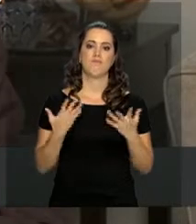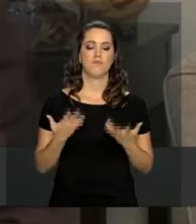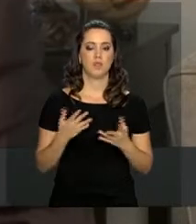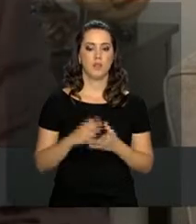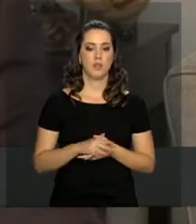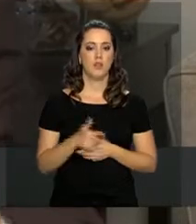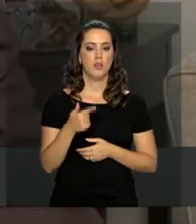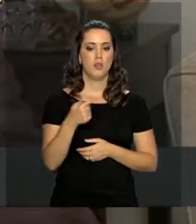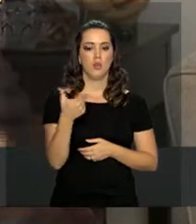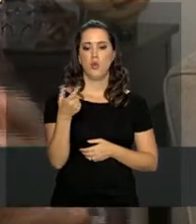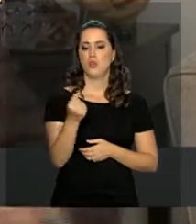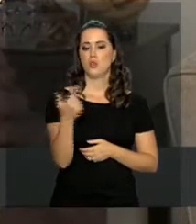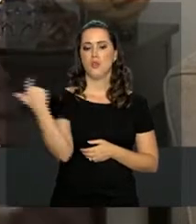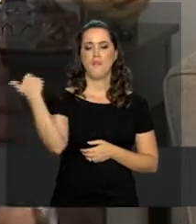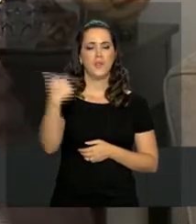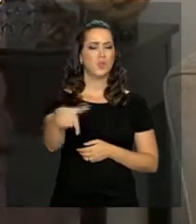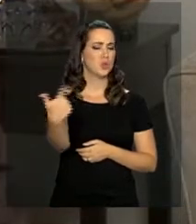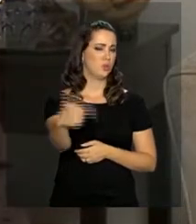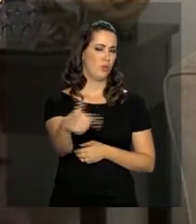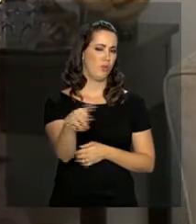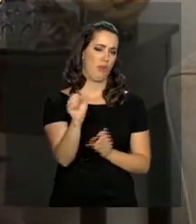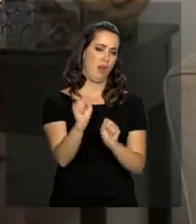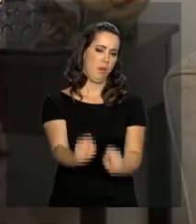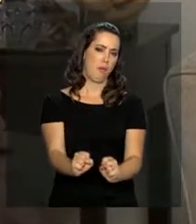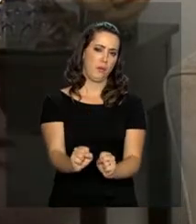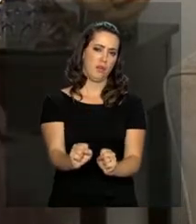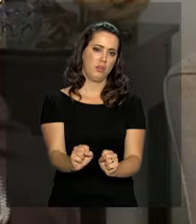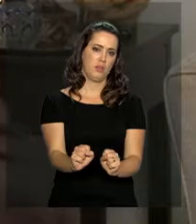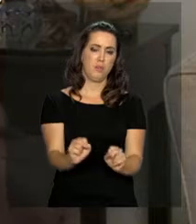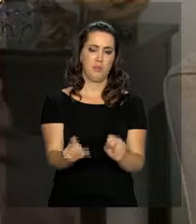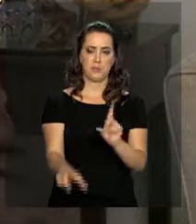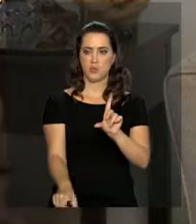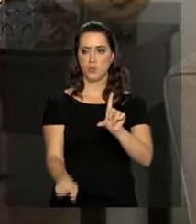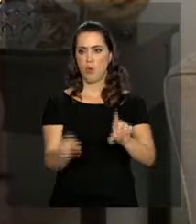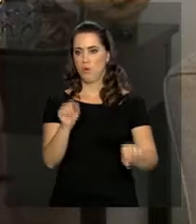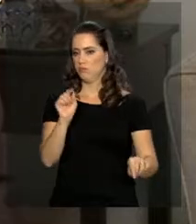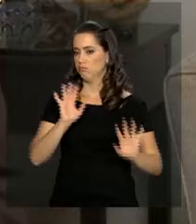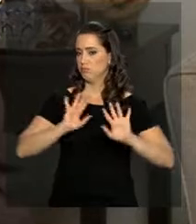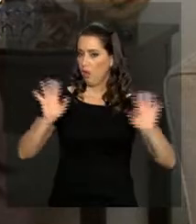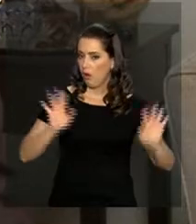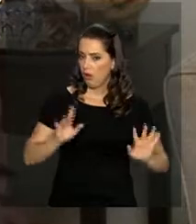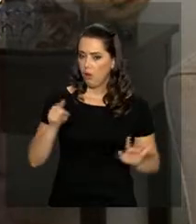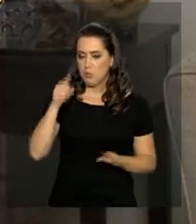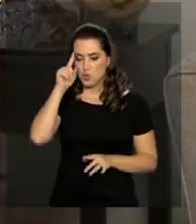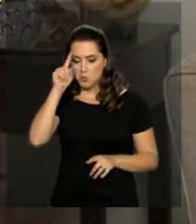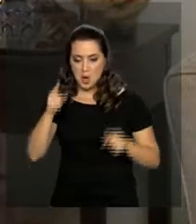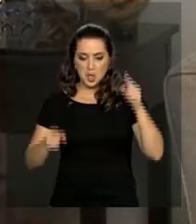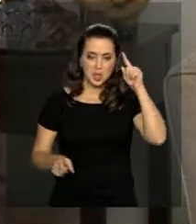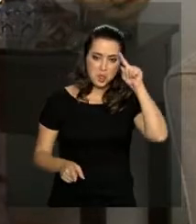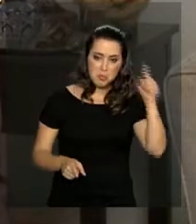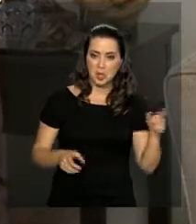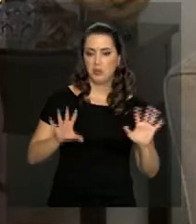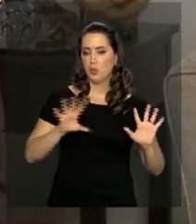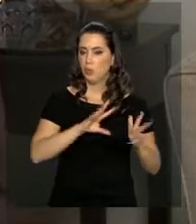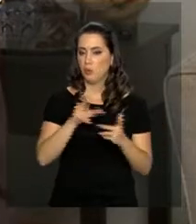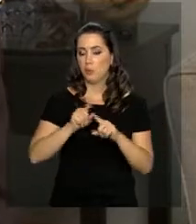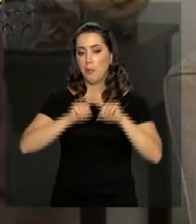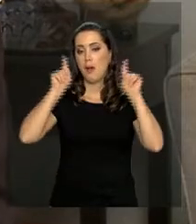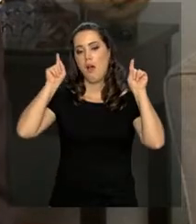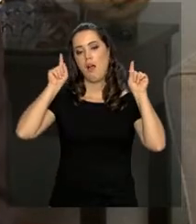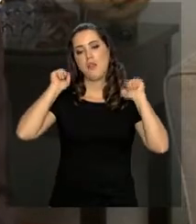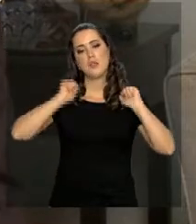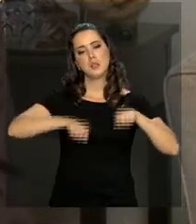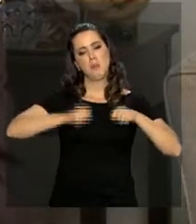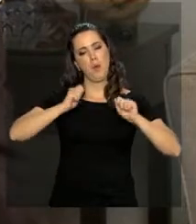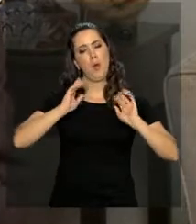não tem poderes para retomar toma decisões mandatória que come mundial mas na